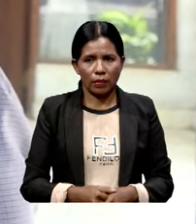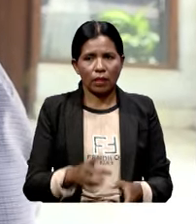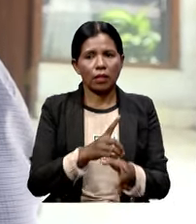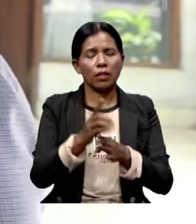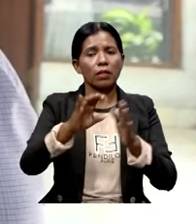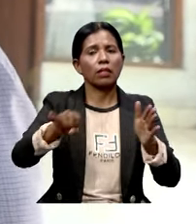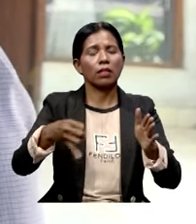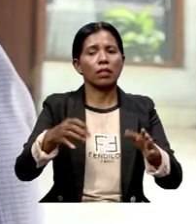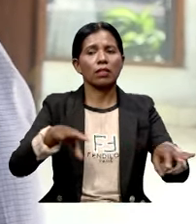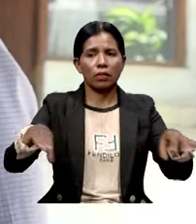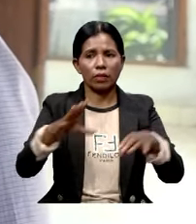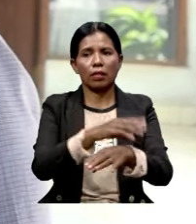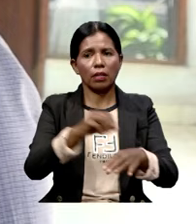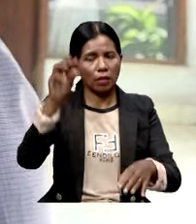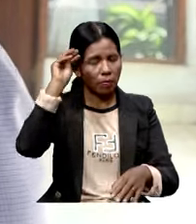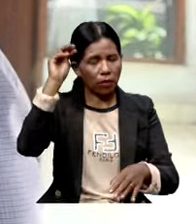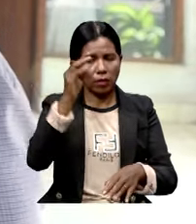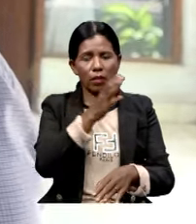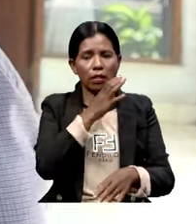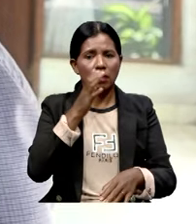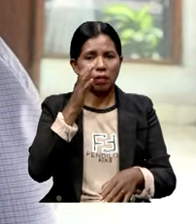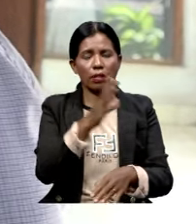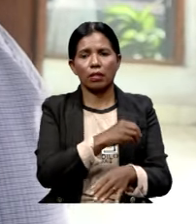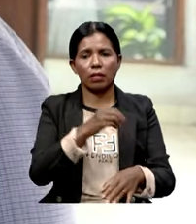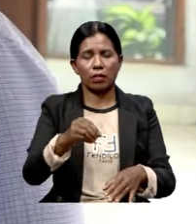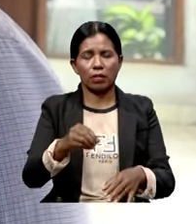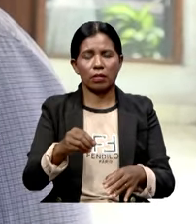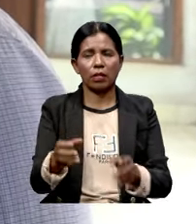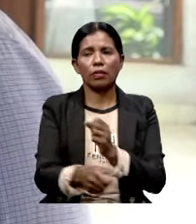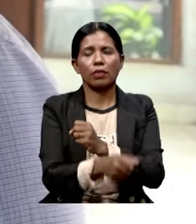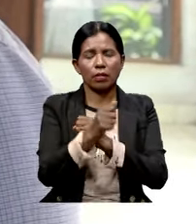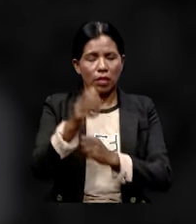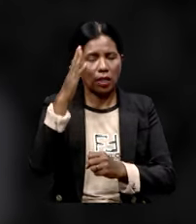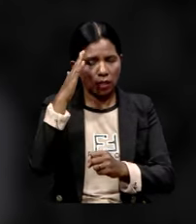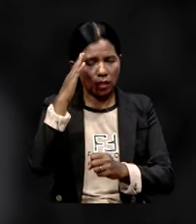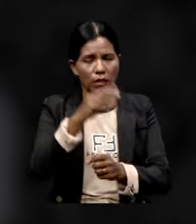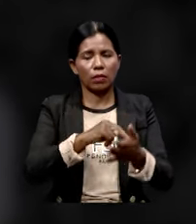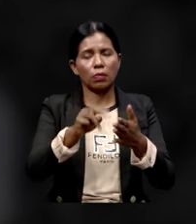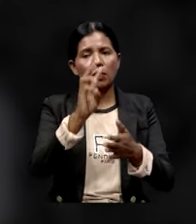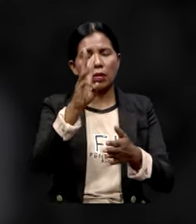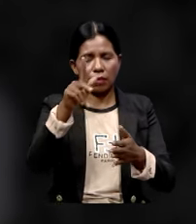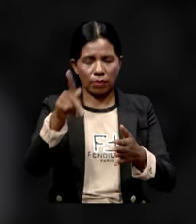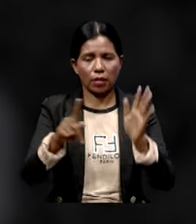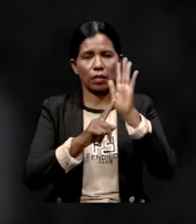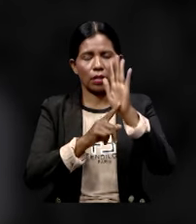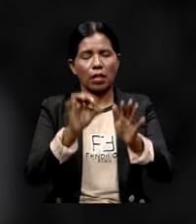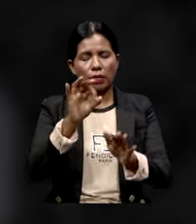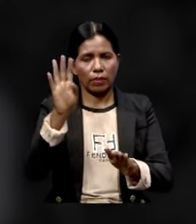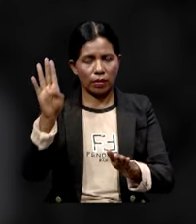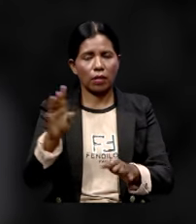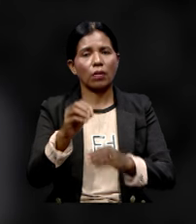Director-Geral Serviço Corporativo Ministério Agricultura, Pescas, Pecuária no Floresta reconhece número WhatsApp nome viral e a mídia